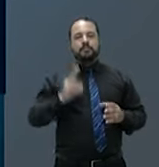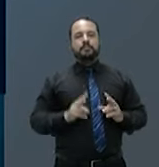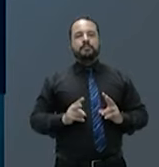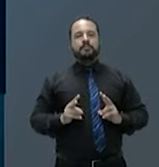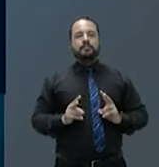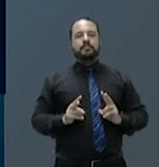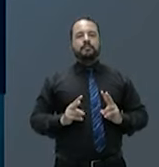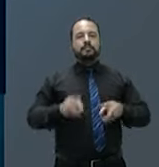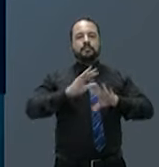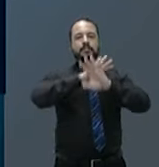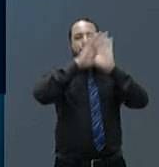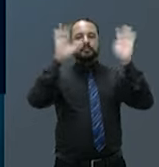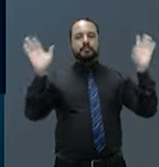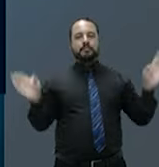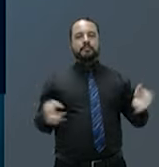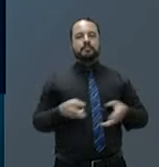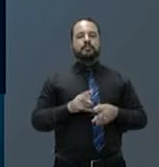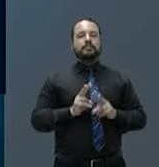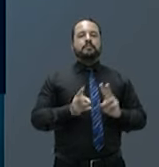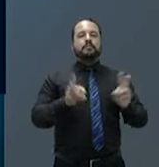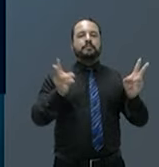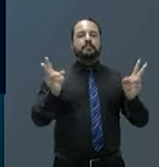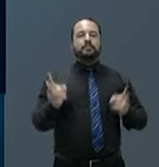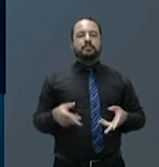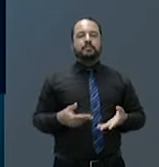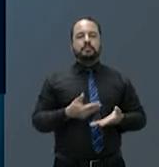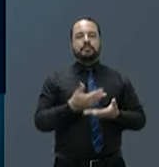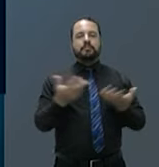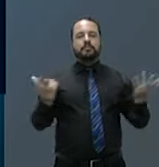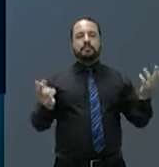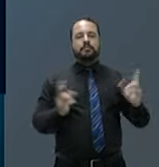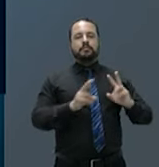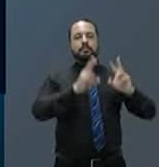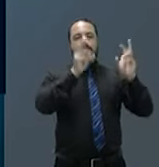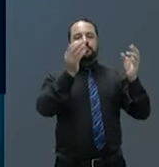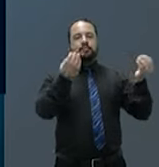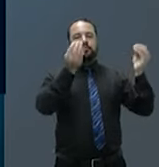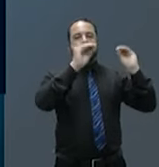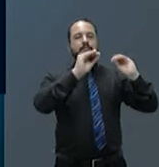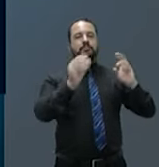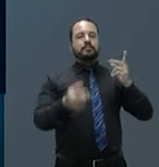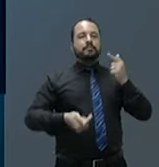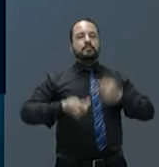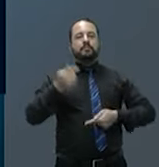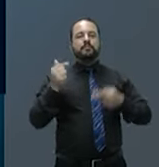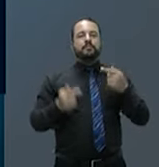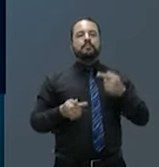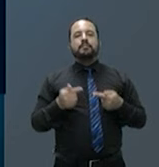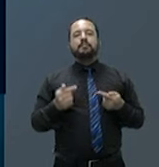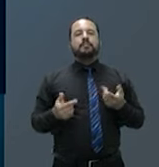Obrigada. Então, nós já temos a matéria posta em discussão. Ministro Benedito Gonçalves.